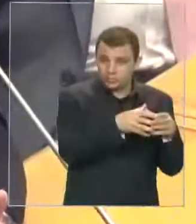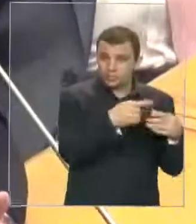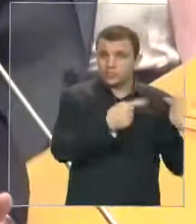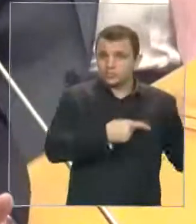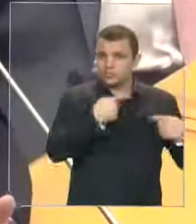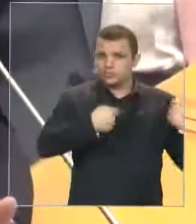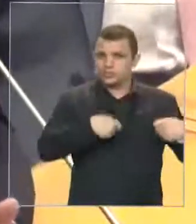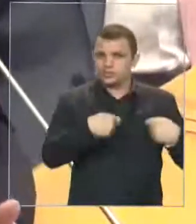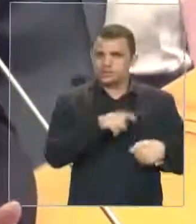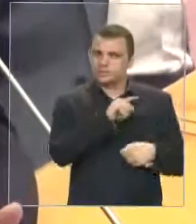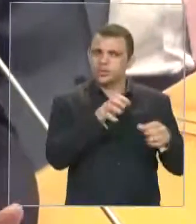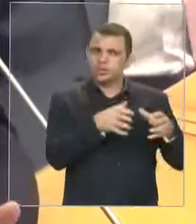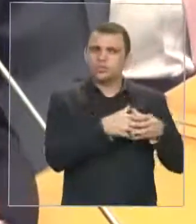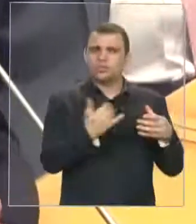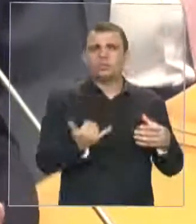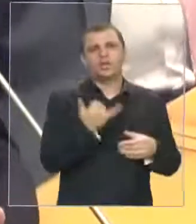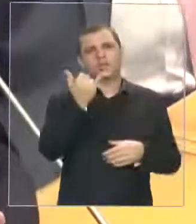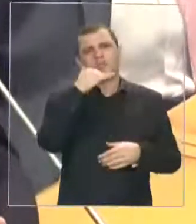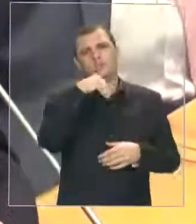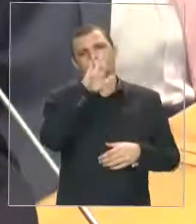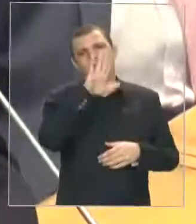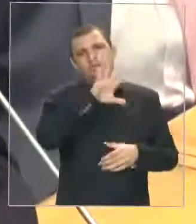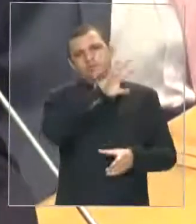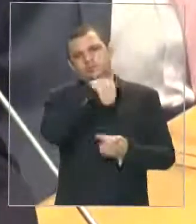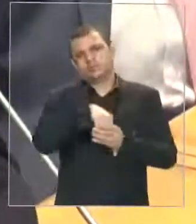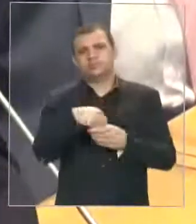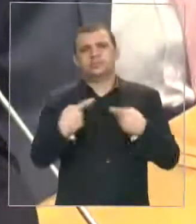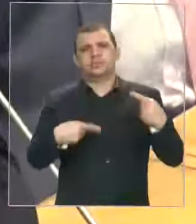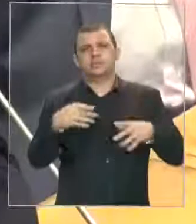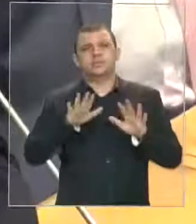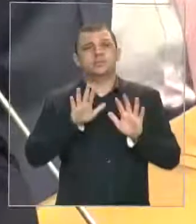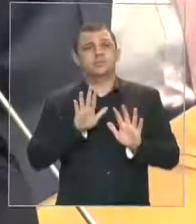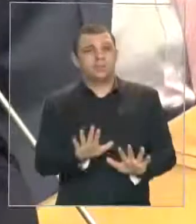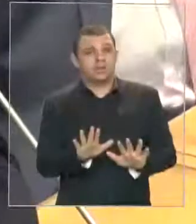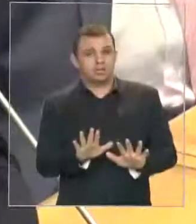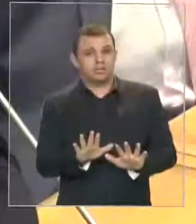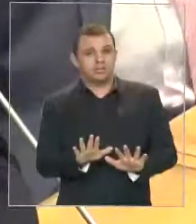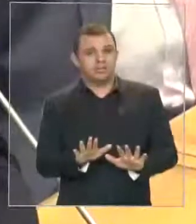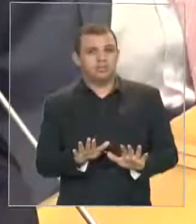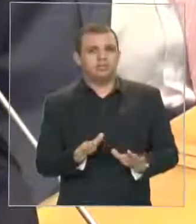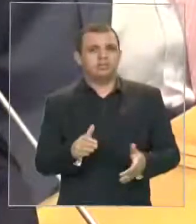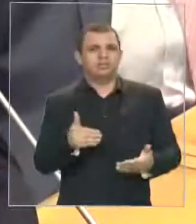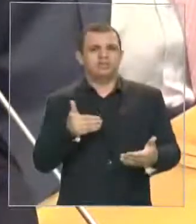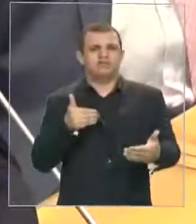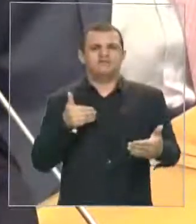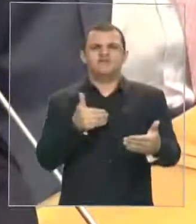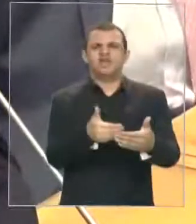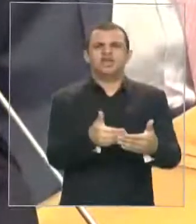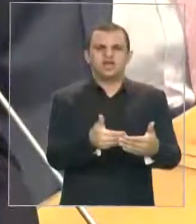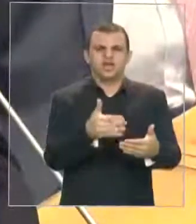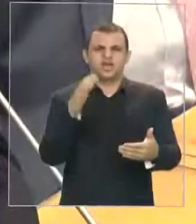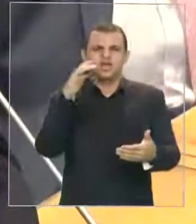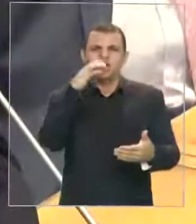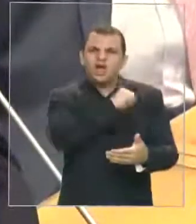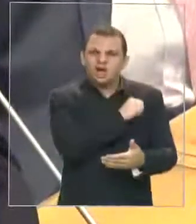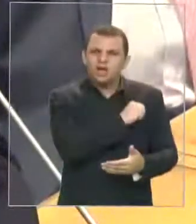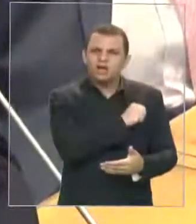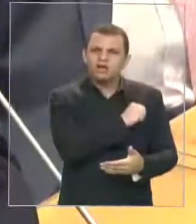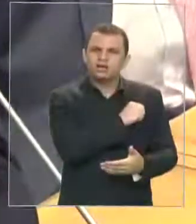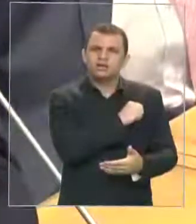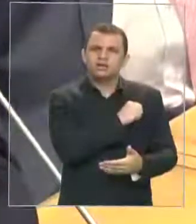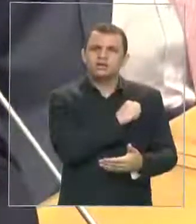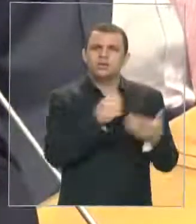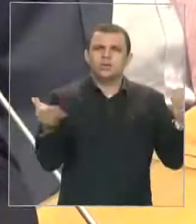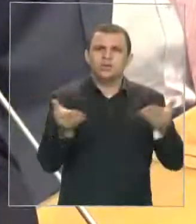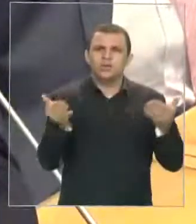mais importante dentro da política, mas não a curto prazo, com a filosofia que a